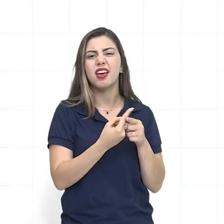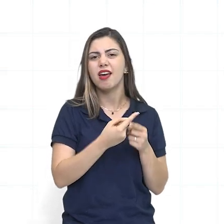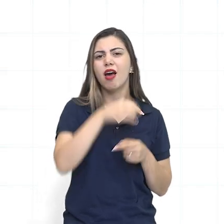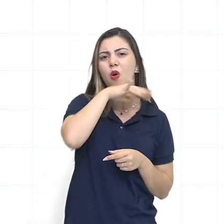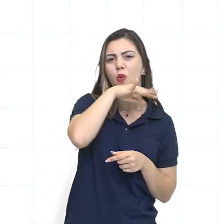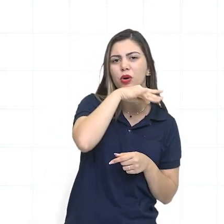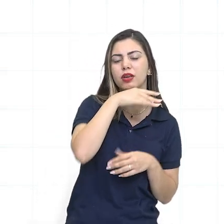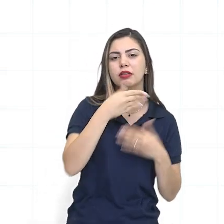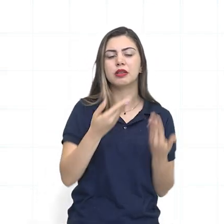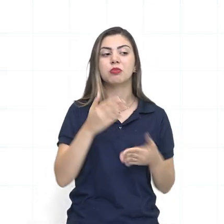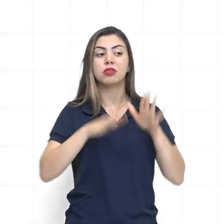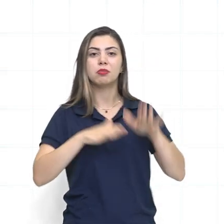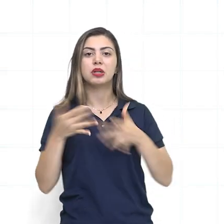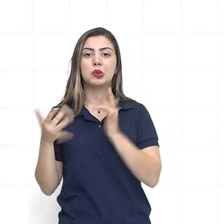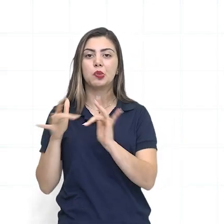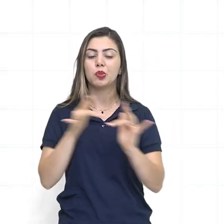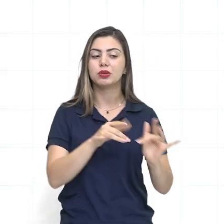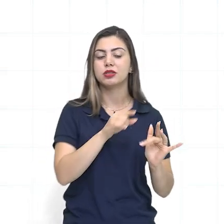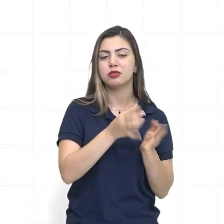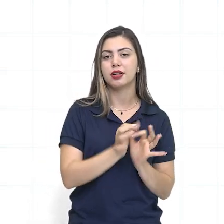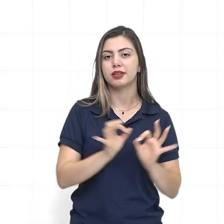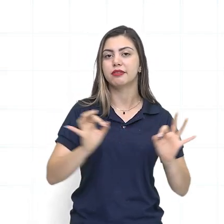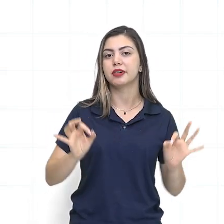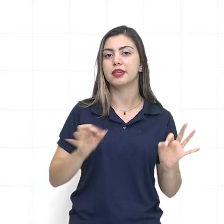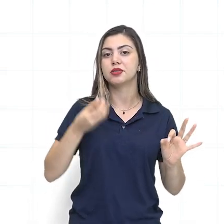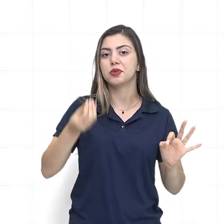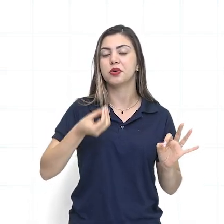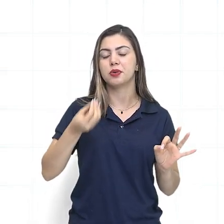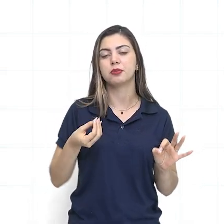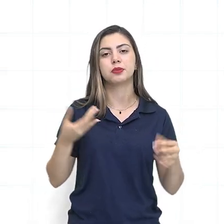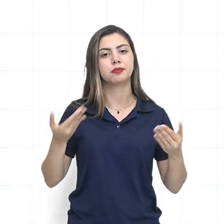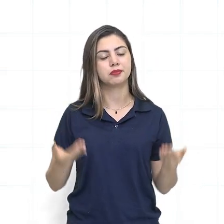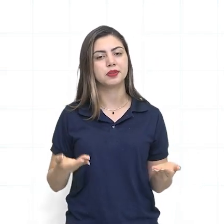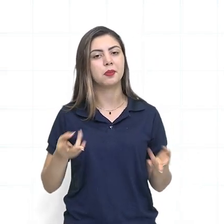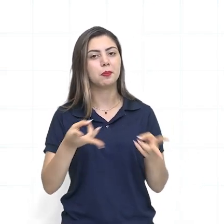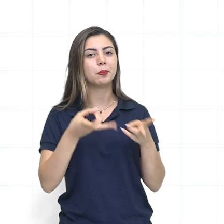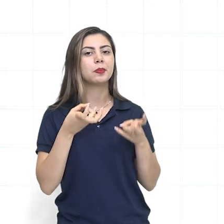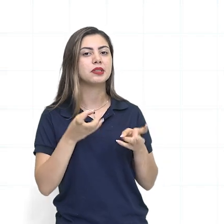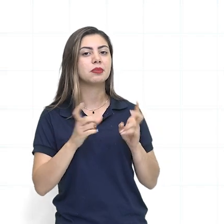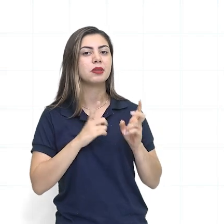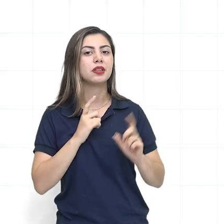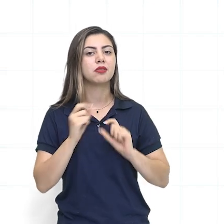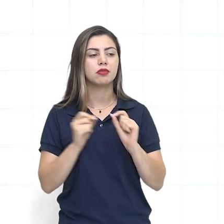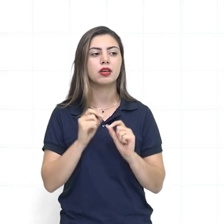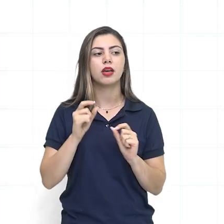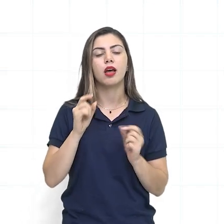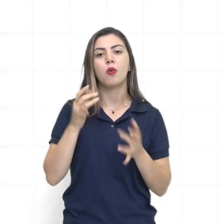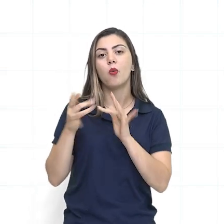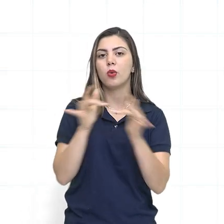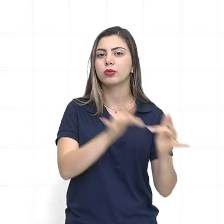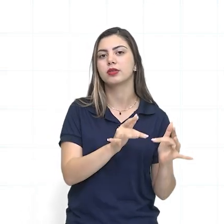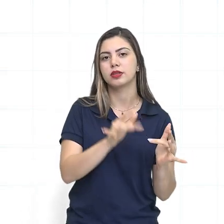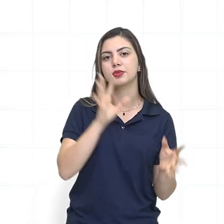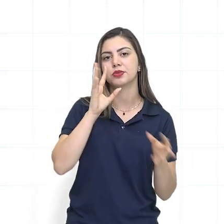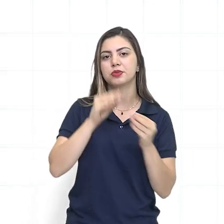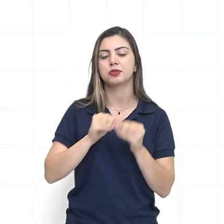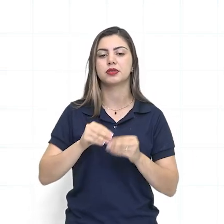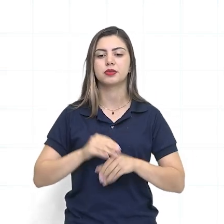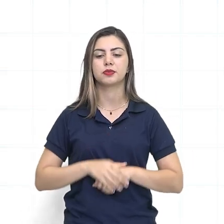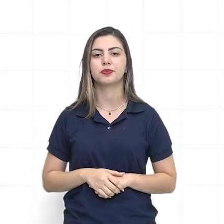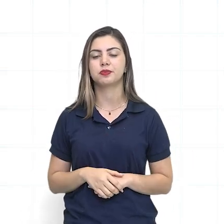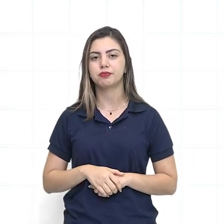Dependendo do contexto que está sendo colocada essa frase, eu vou ter uma determinada interpretação,